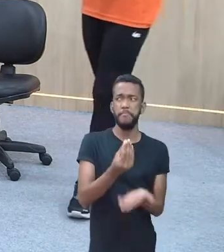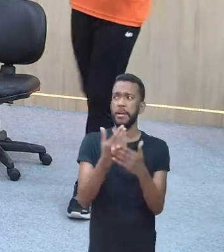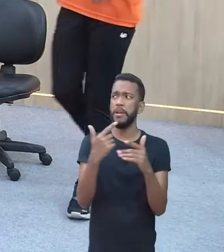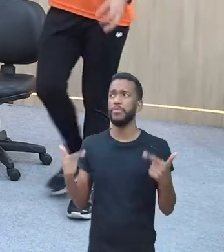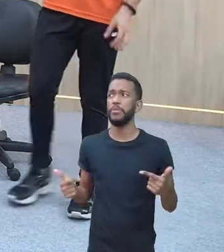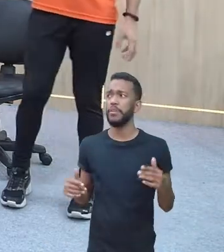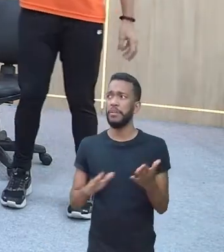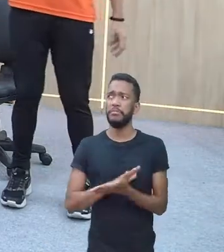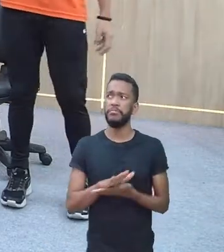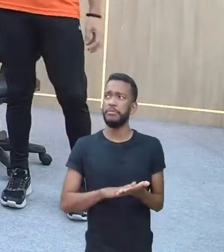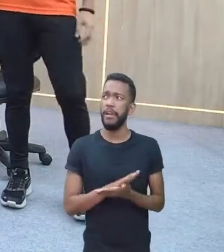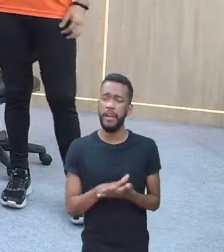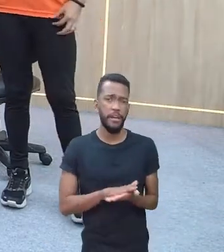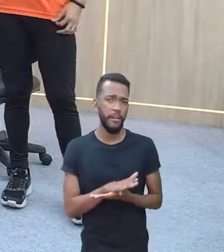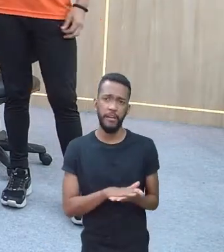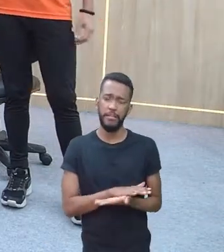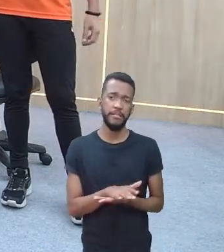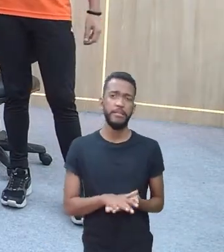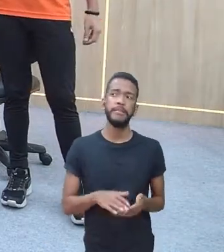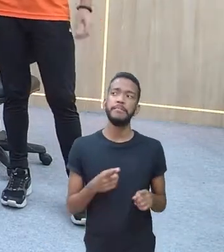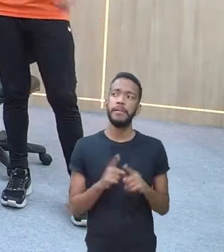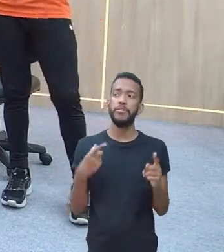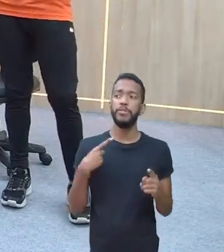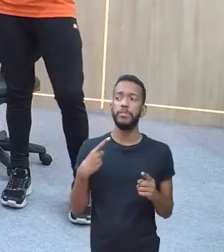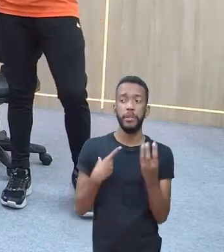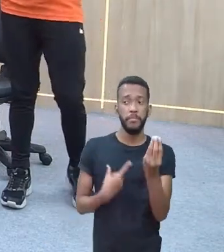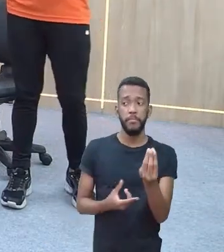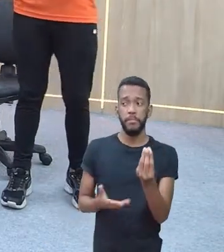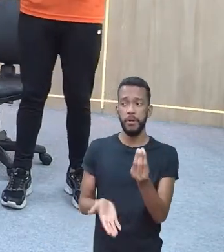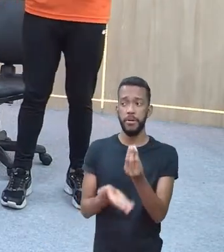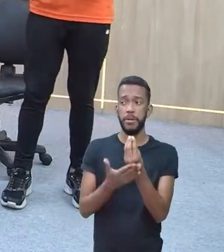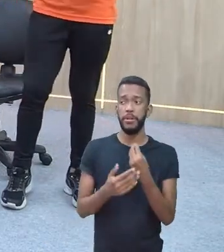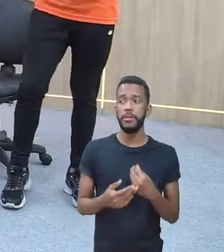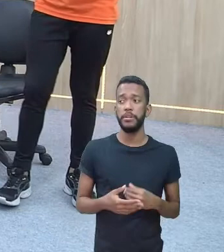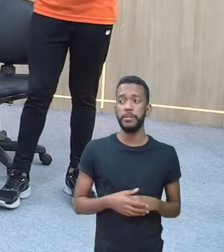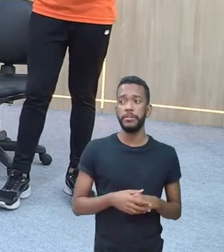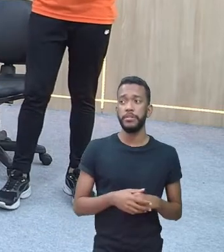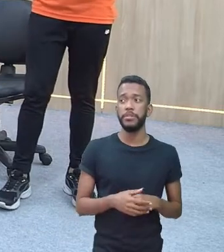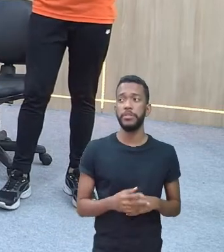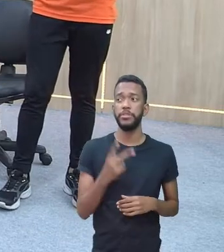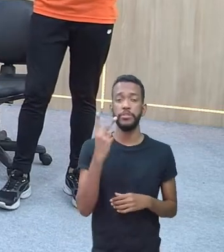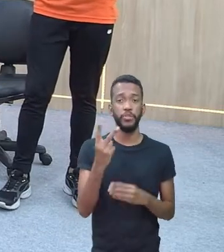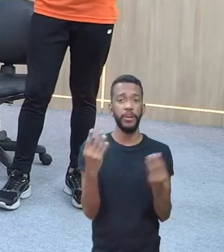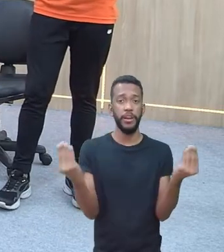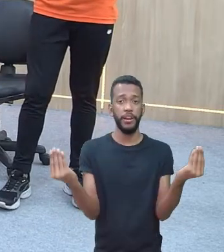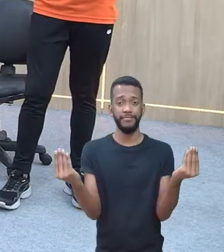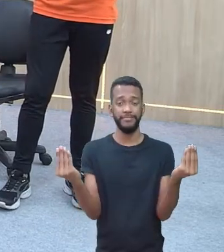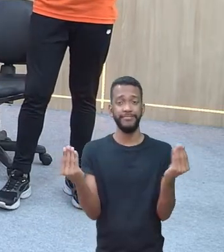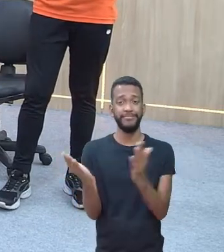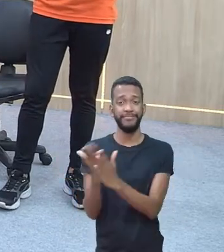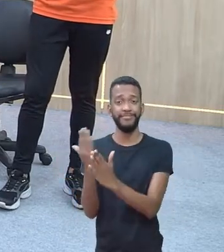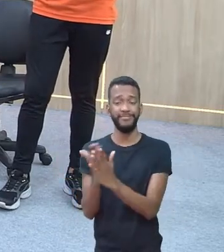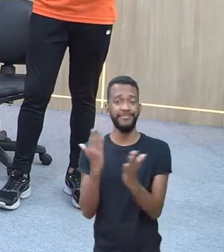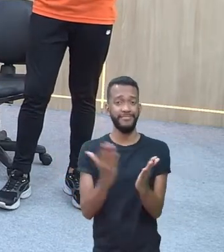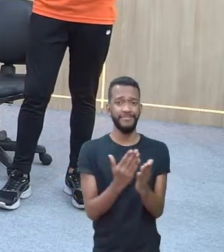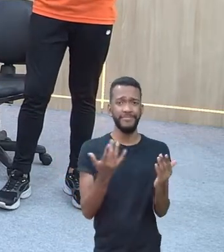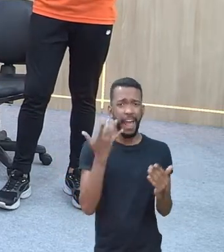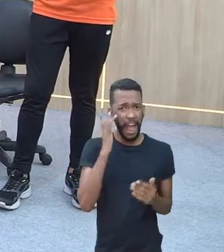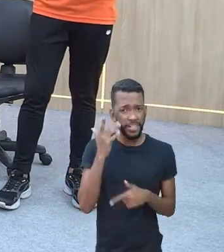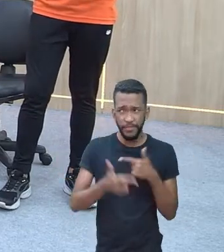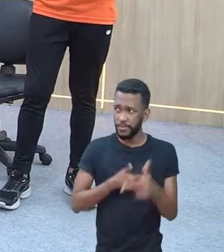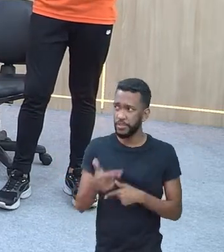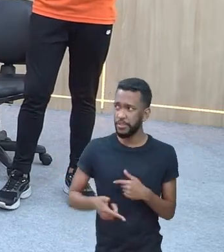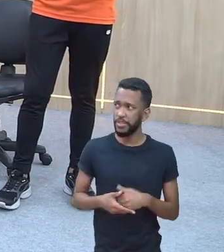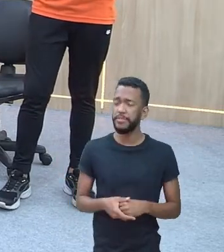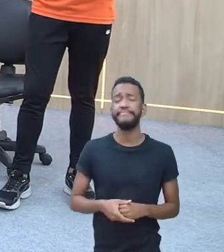tenho a raquete, mas aí eu tenho uma bola e tenho 2 livros. Será que funciona,